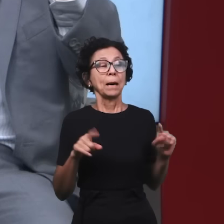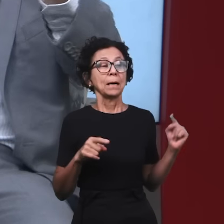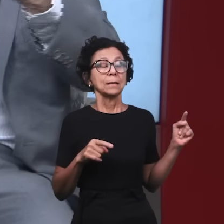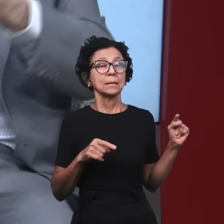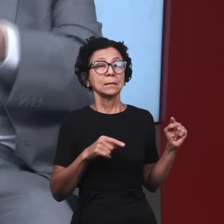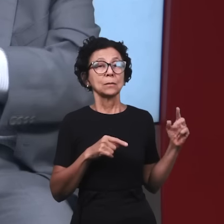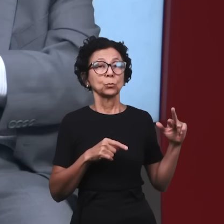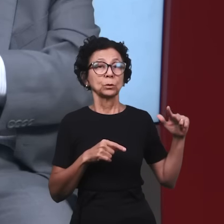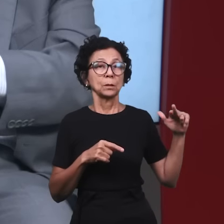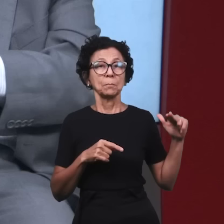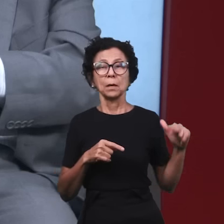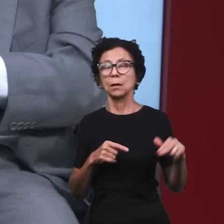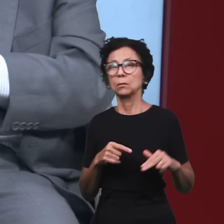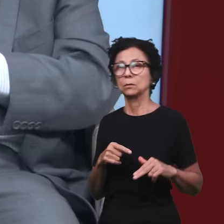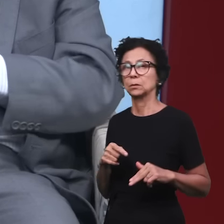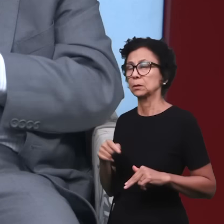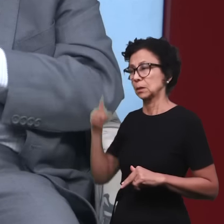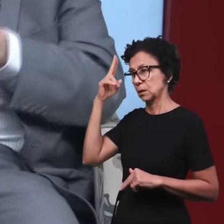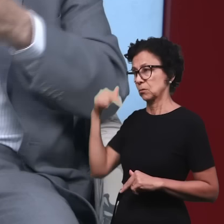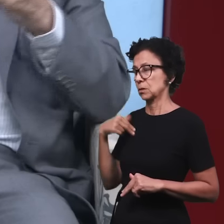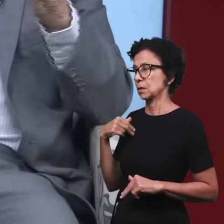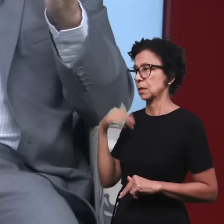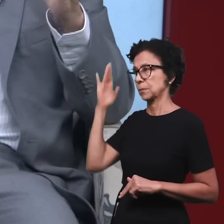expressavam no idioma egípcio.